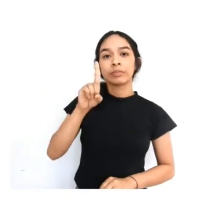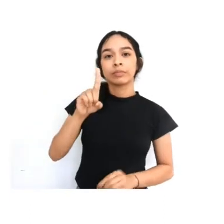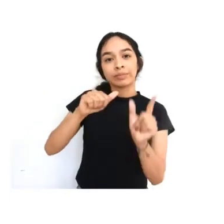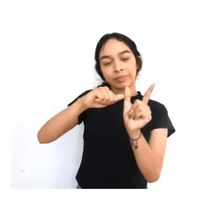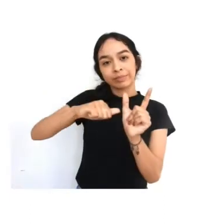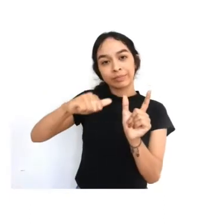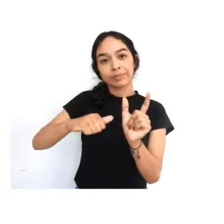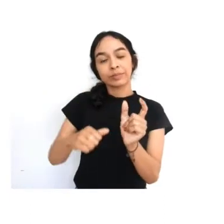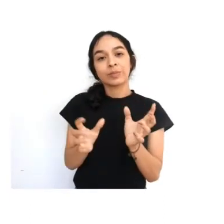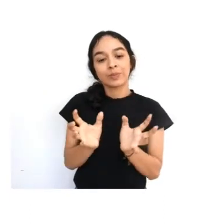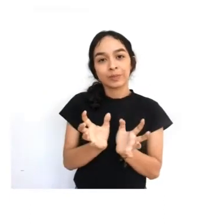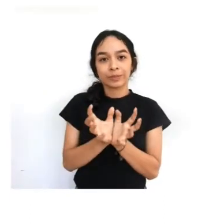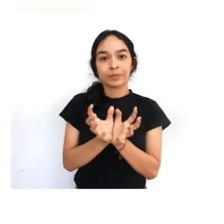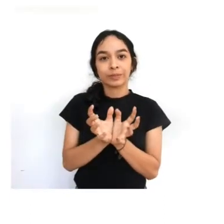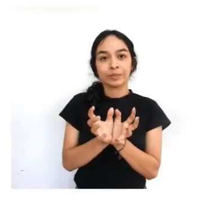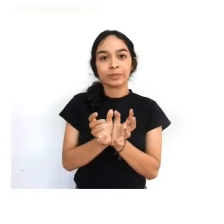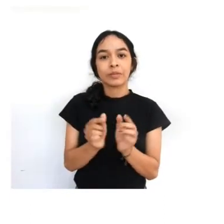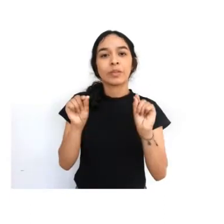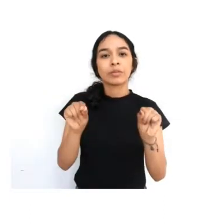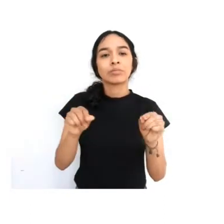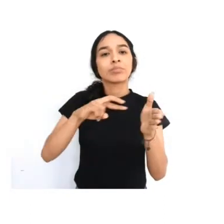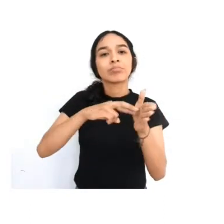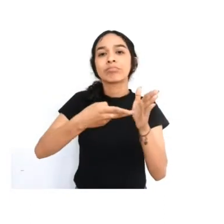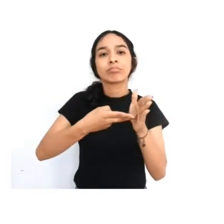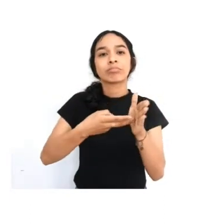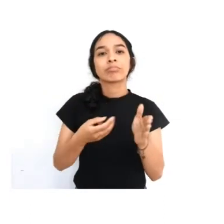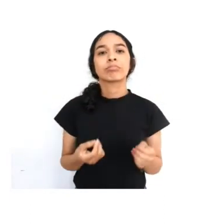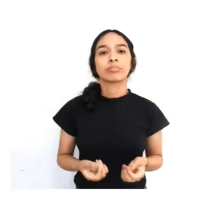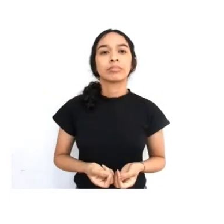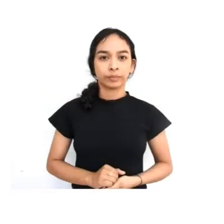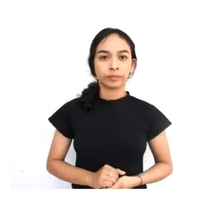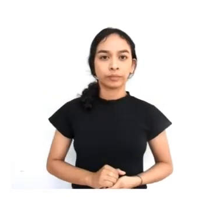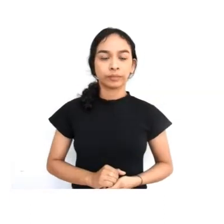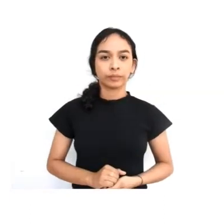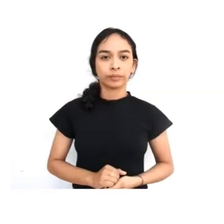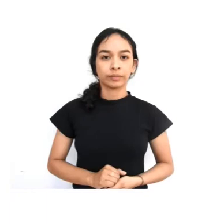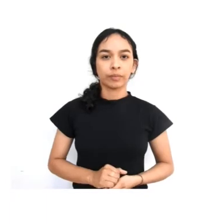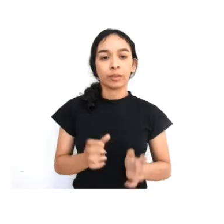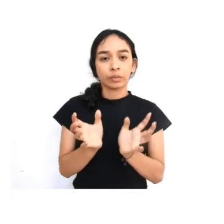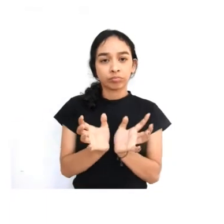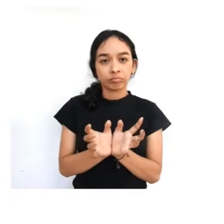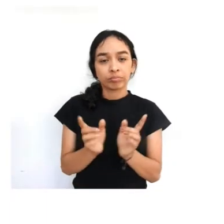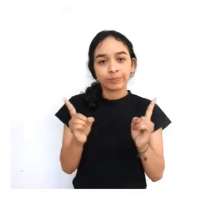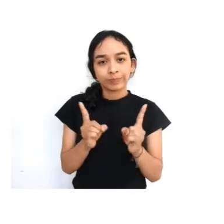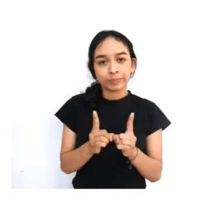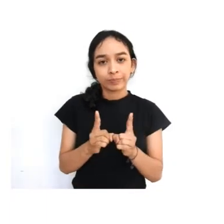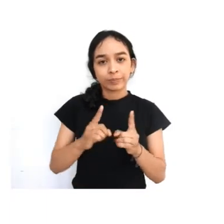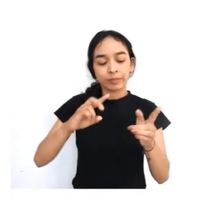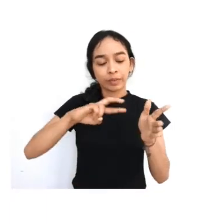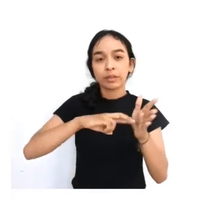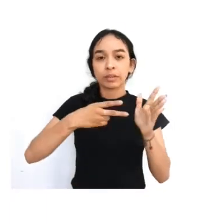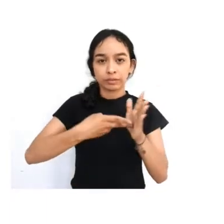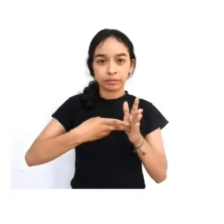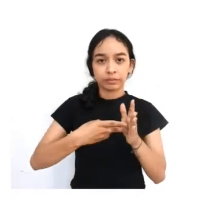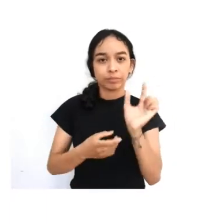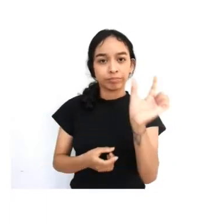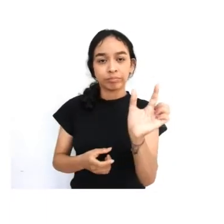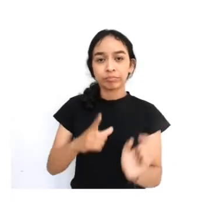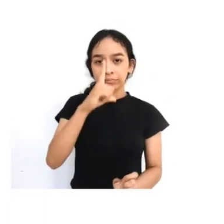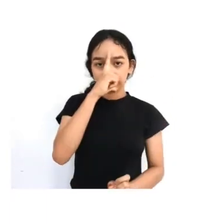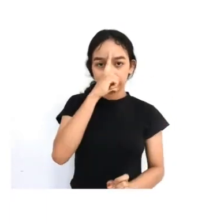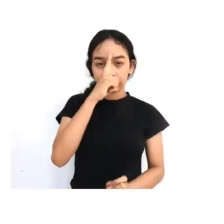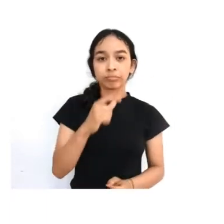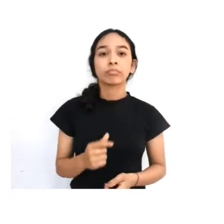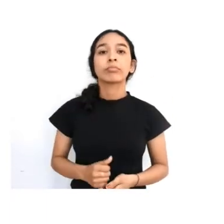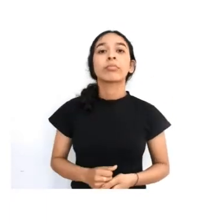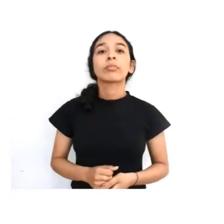de caso. E o que é o desinência de caso? Vamos lá. O caso sintático e o significado de